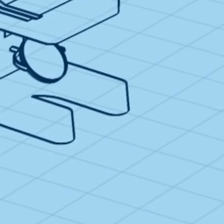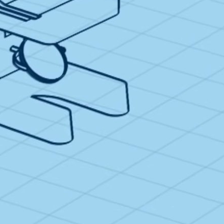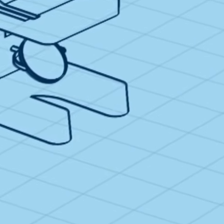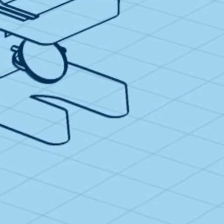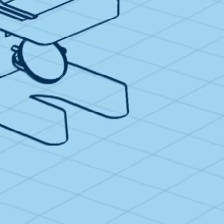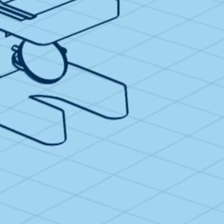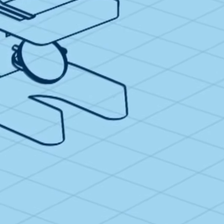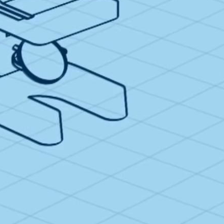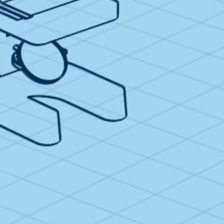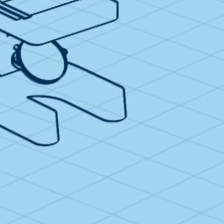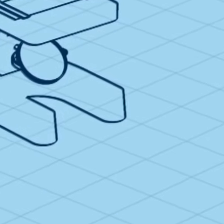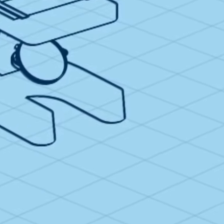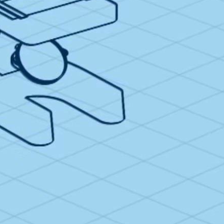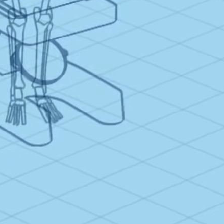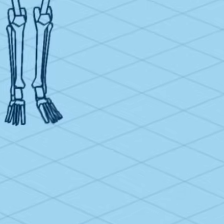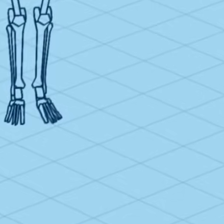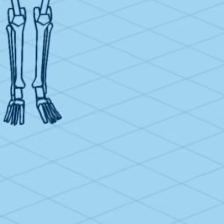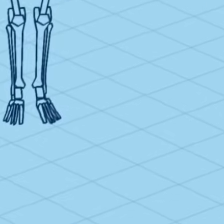E aí